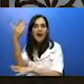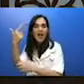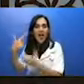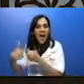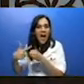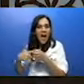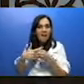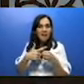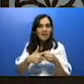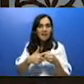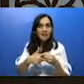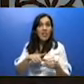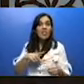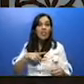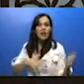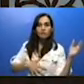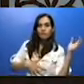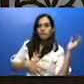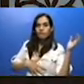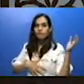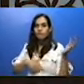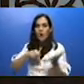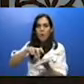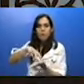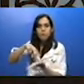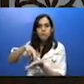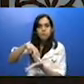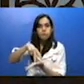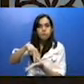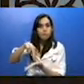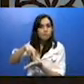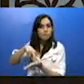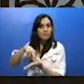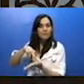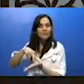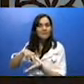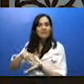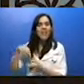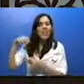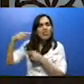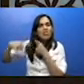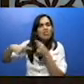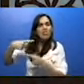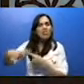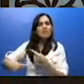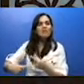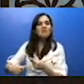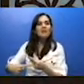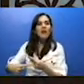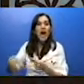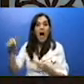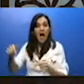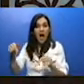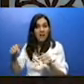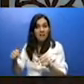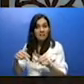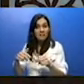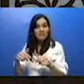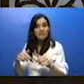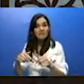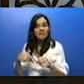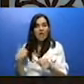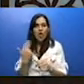tira que é uma dança tradicional que é muito que aqui na nossa cidade ela